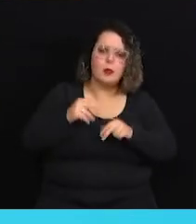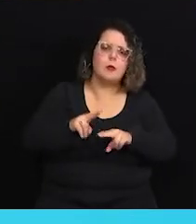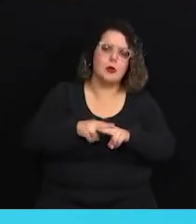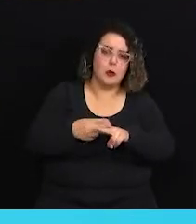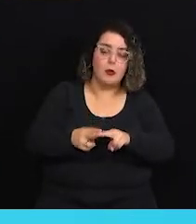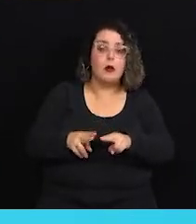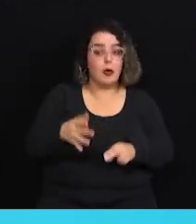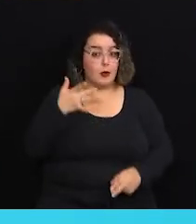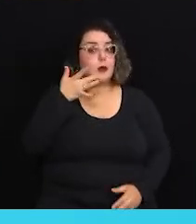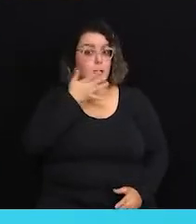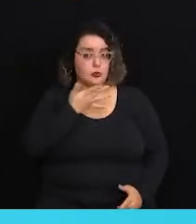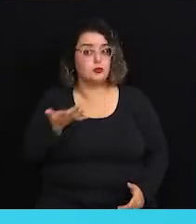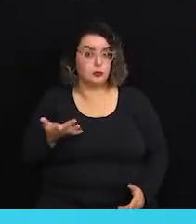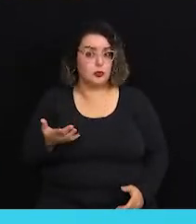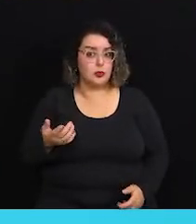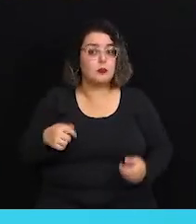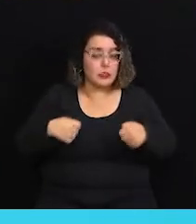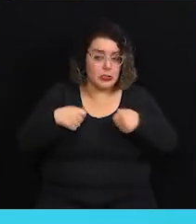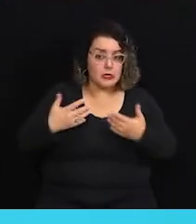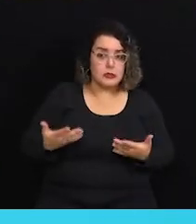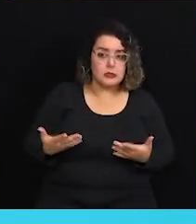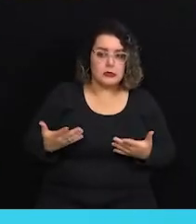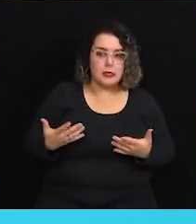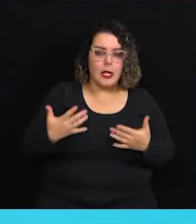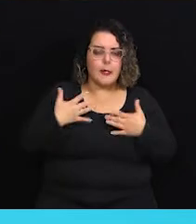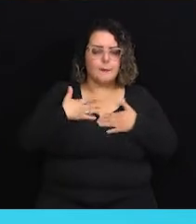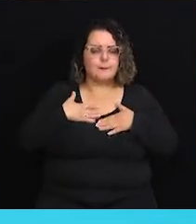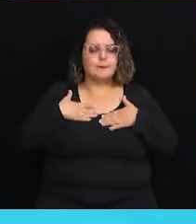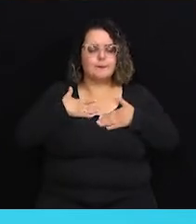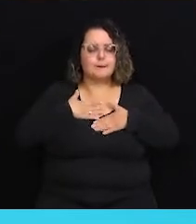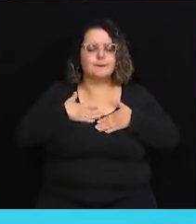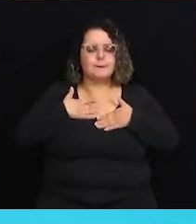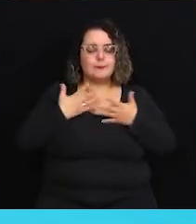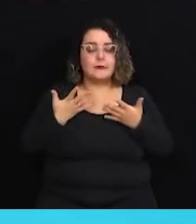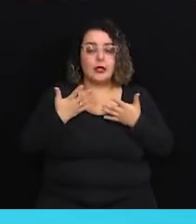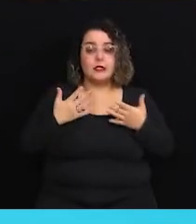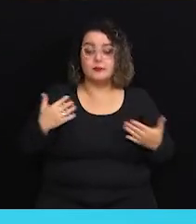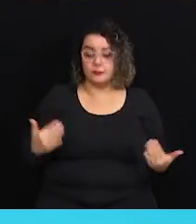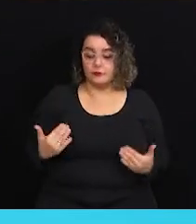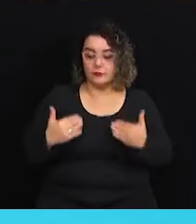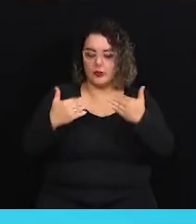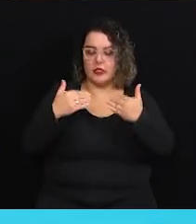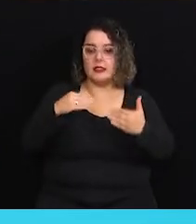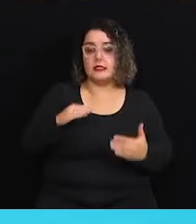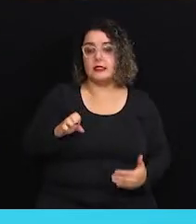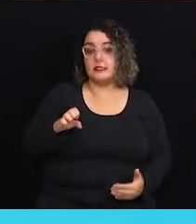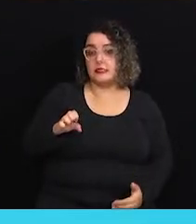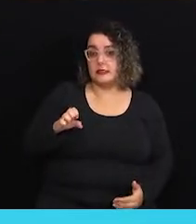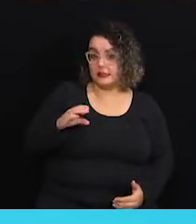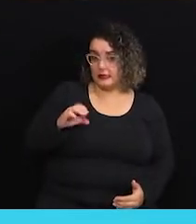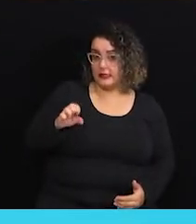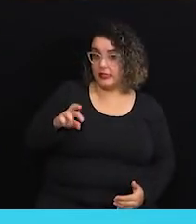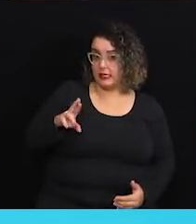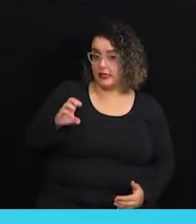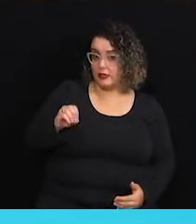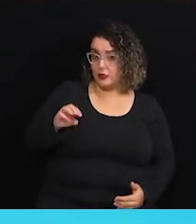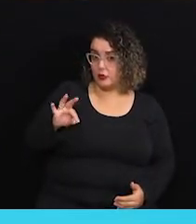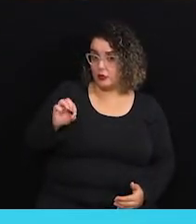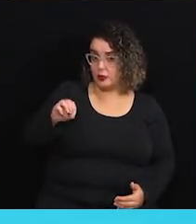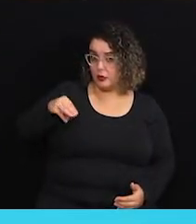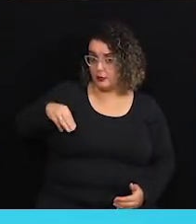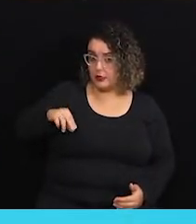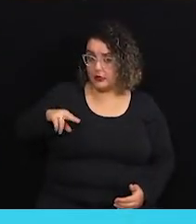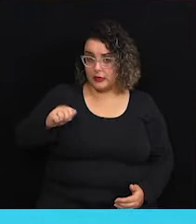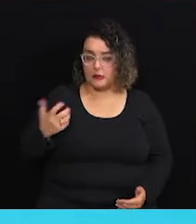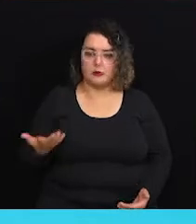gente pode, deve, é gostoso, né? E dá muita sensação de prazer, porque ajuda na produção de serotonina. Mas escolher melhores